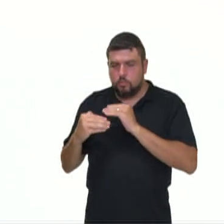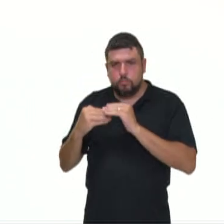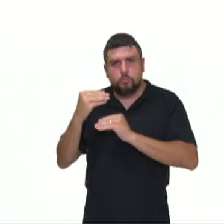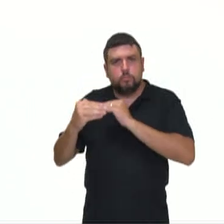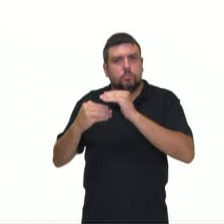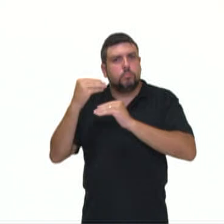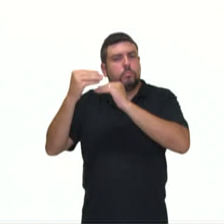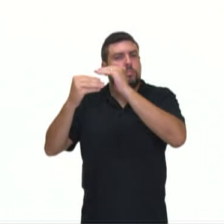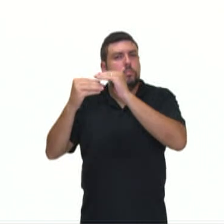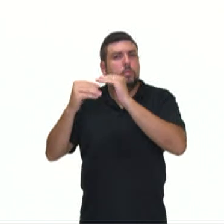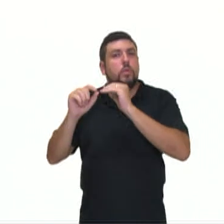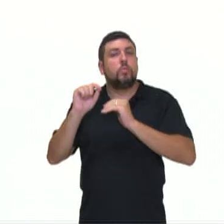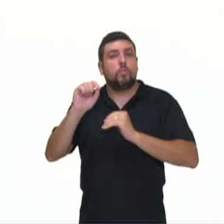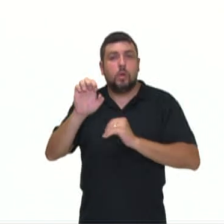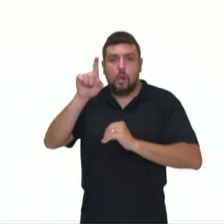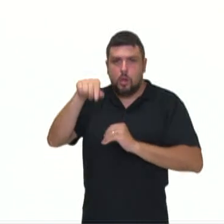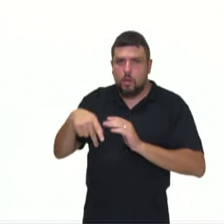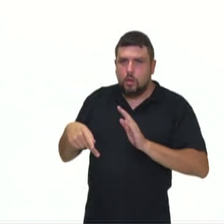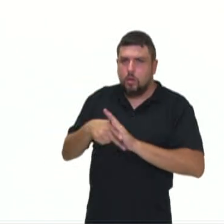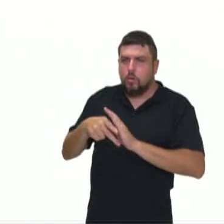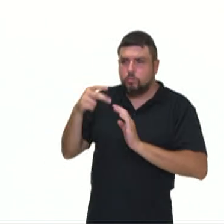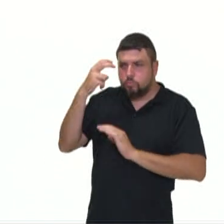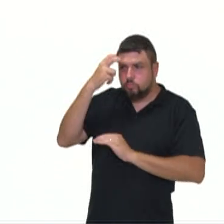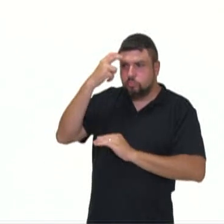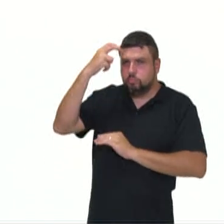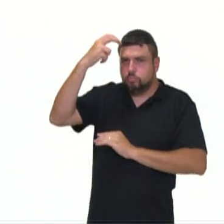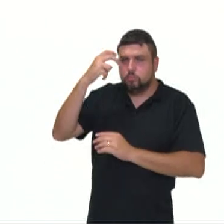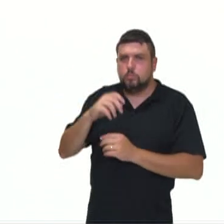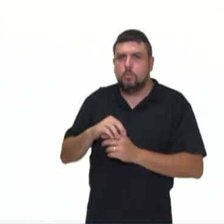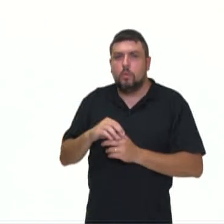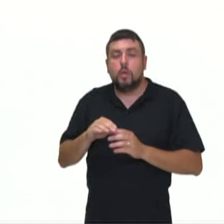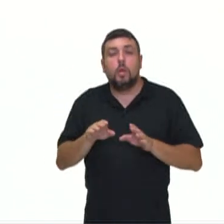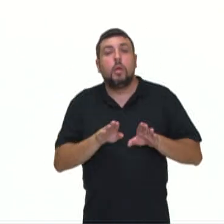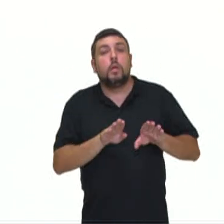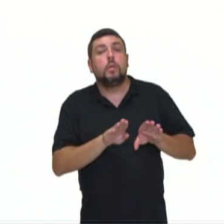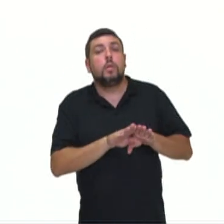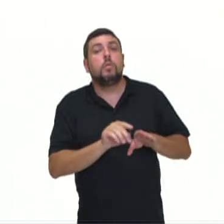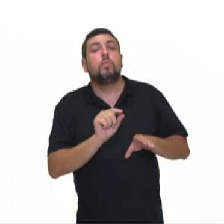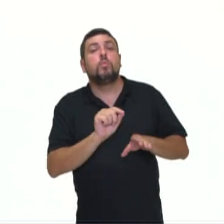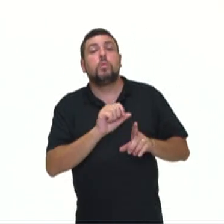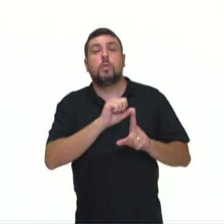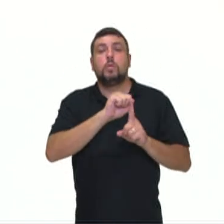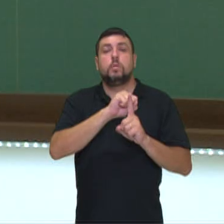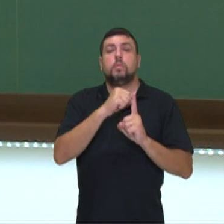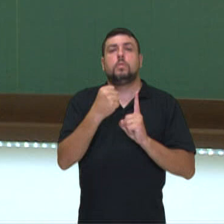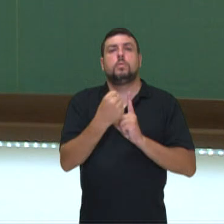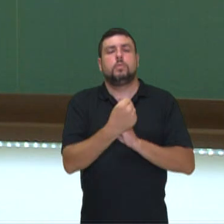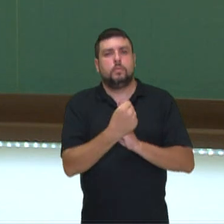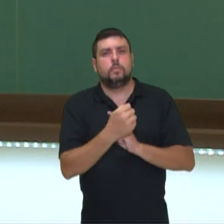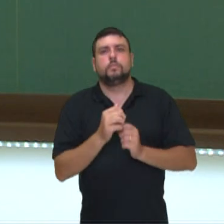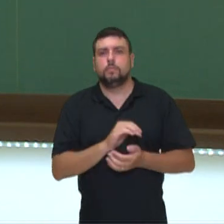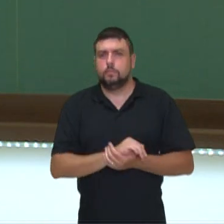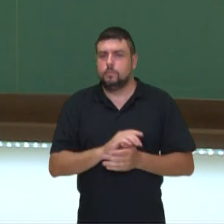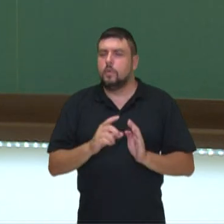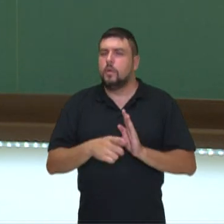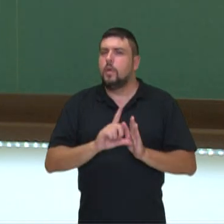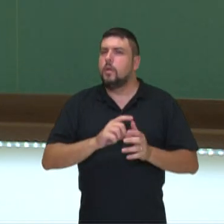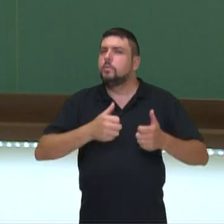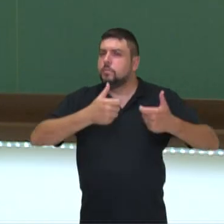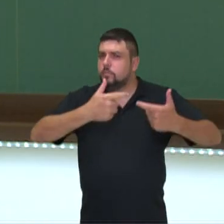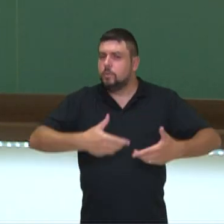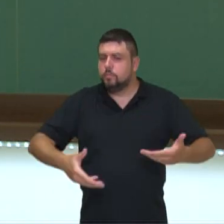refere à parte intelectual, né? Há também a questão social, que é essa que a prof acabou de